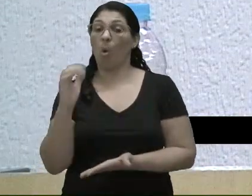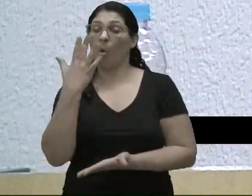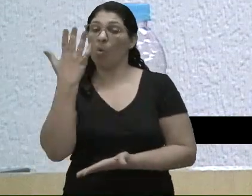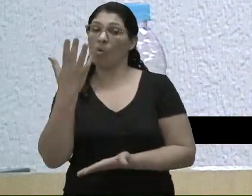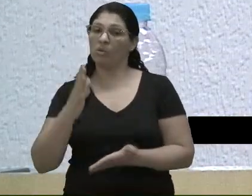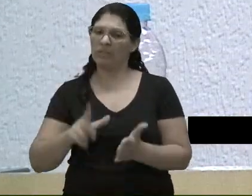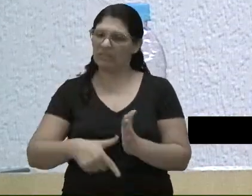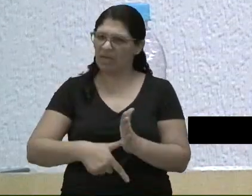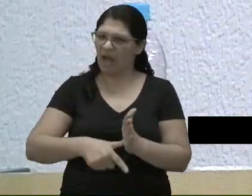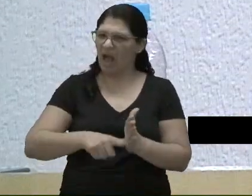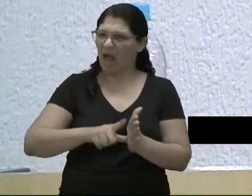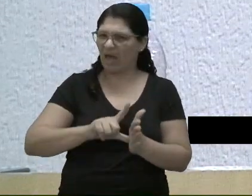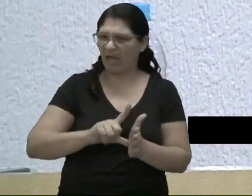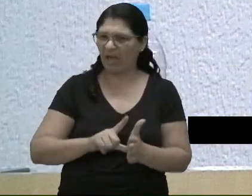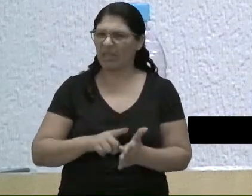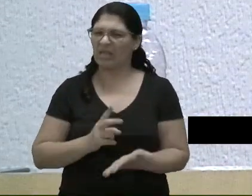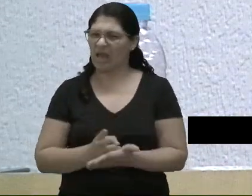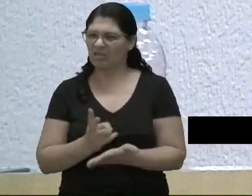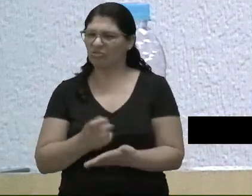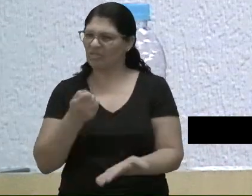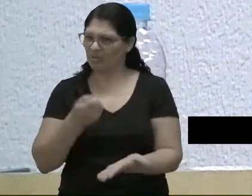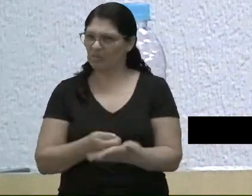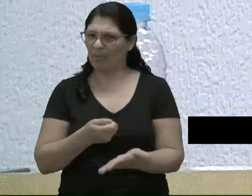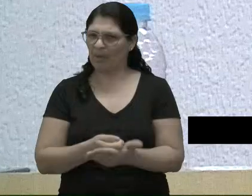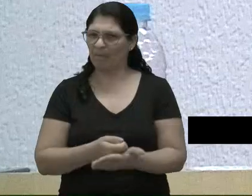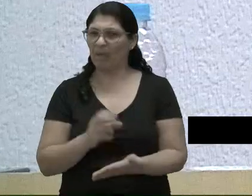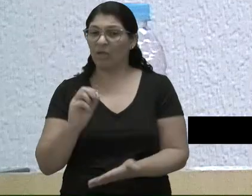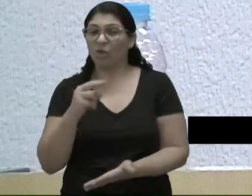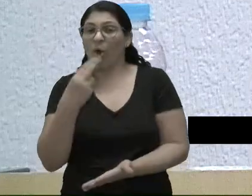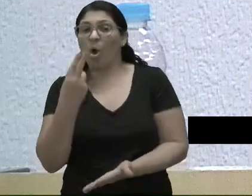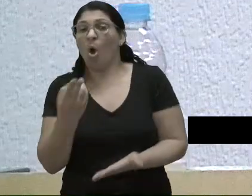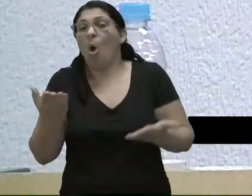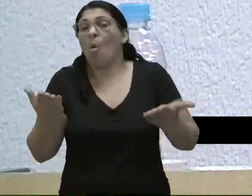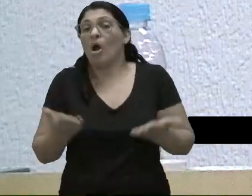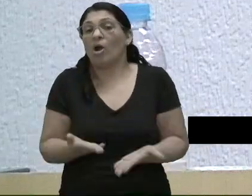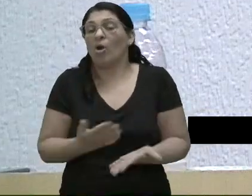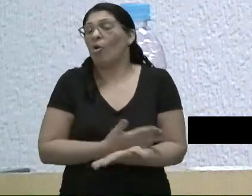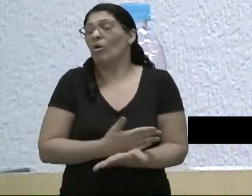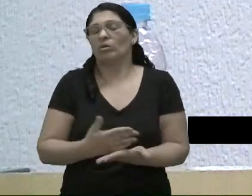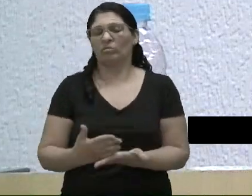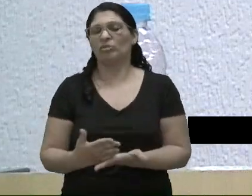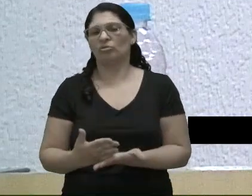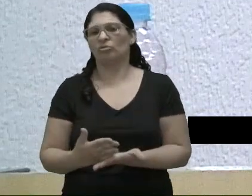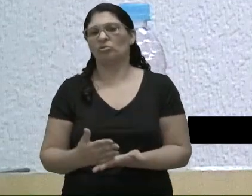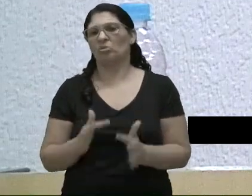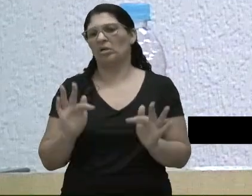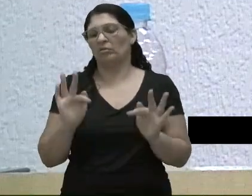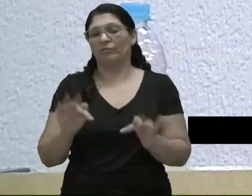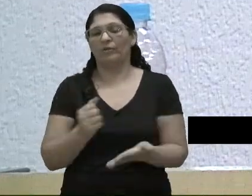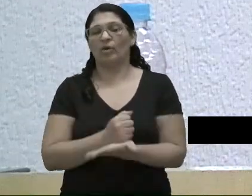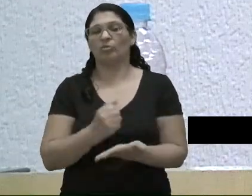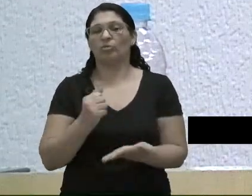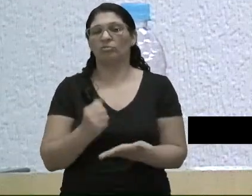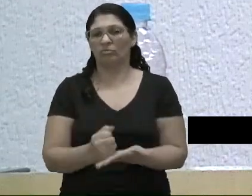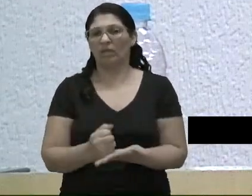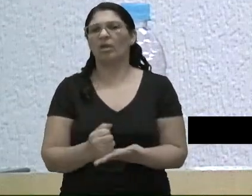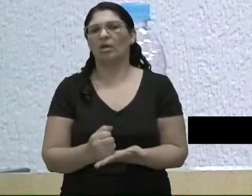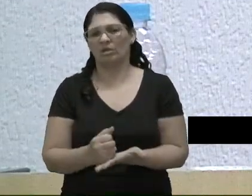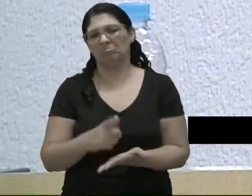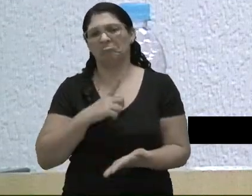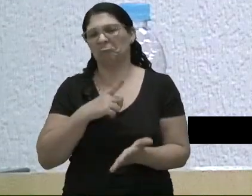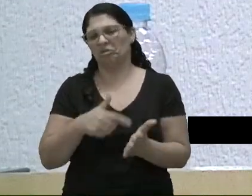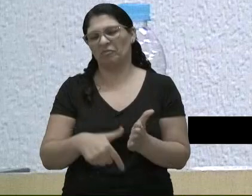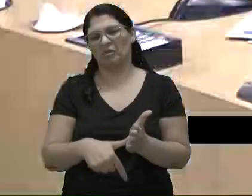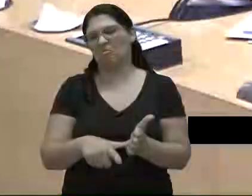atrasos por parte da Chavantes? Ou foi agora só nesse período, nesse final desse contrato que eles tiveram esse atraso com